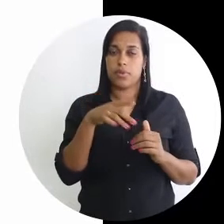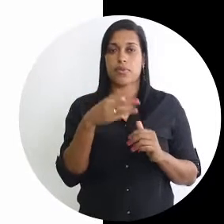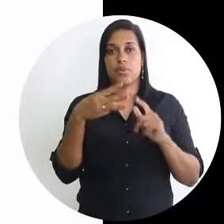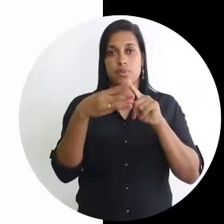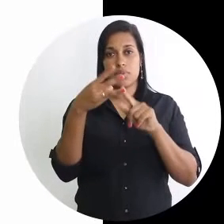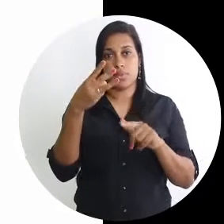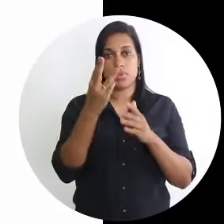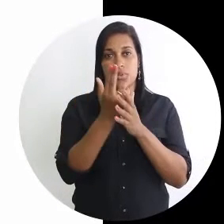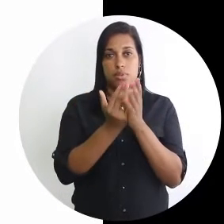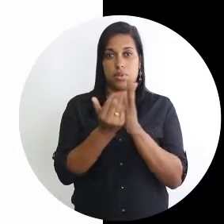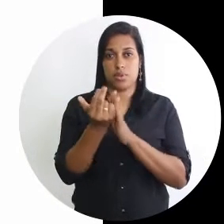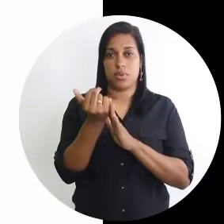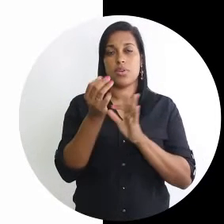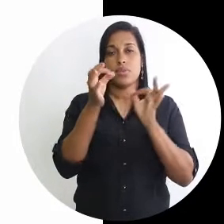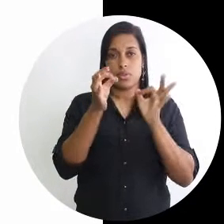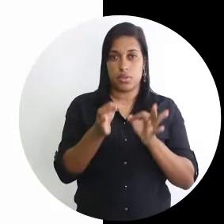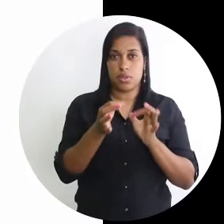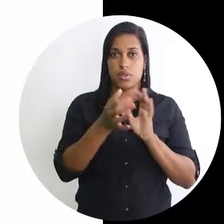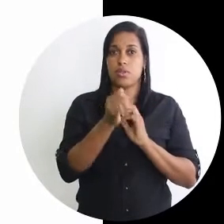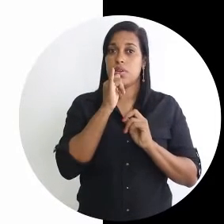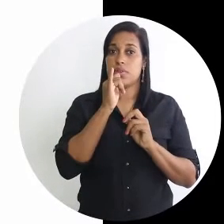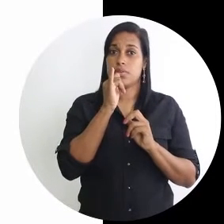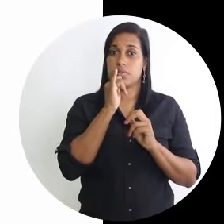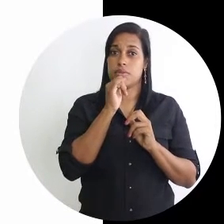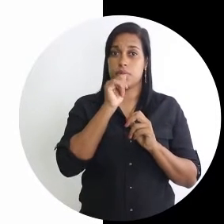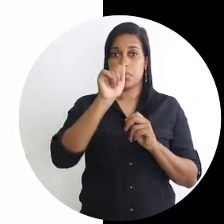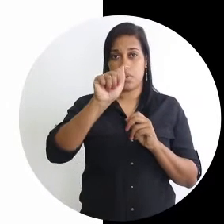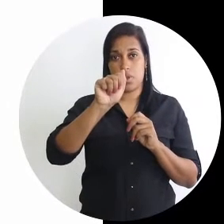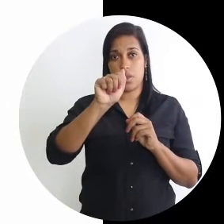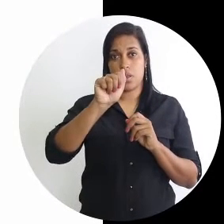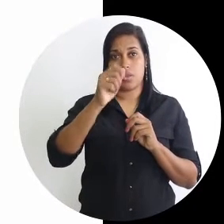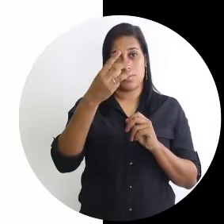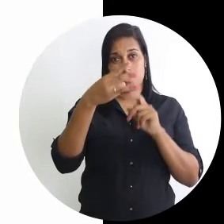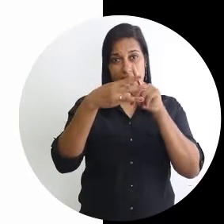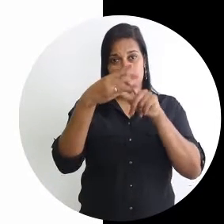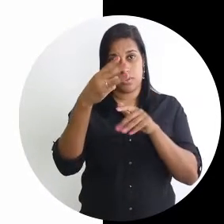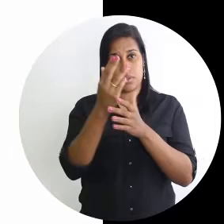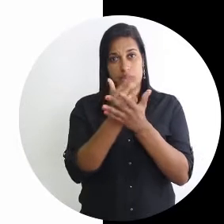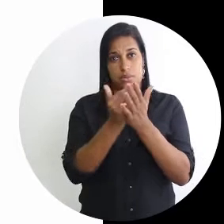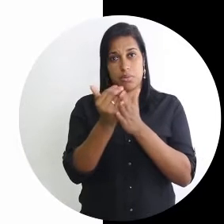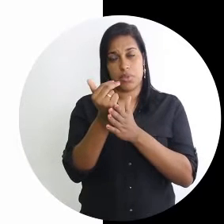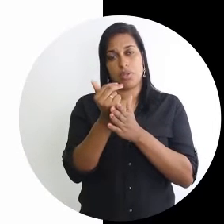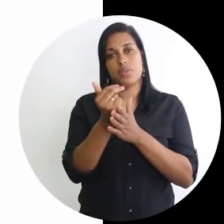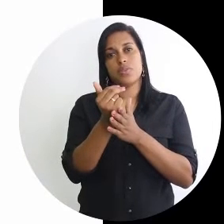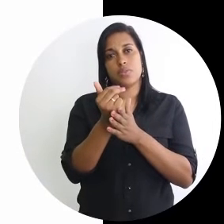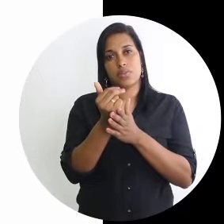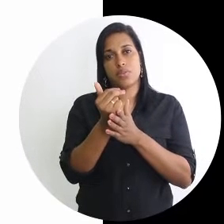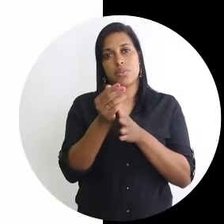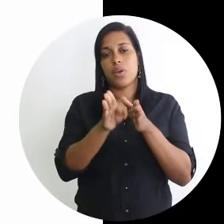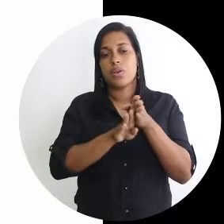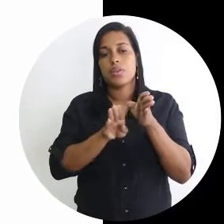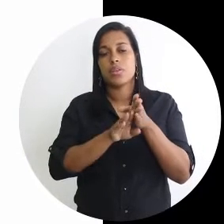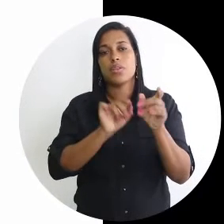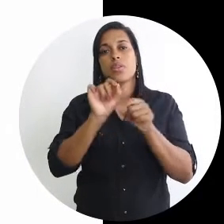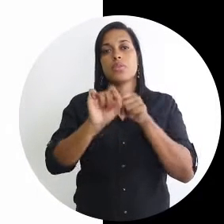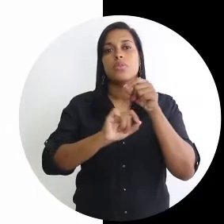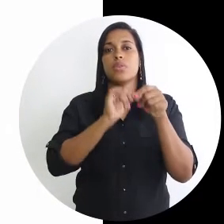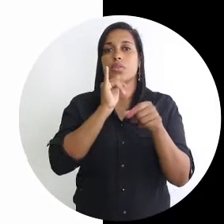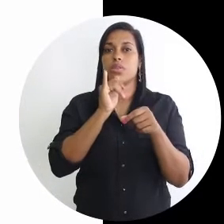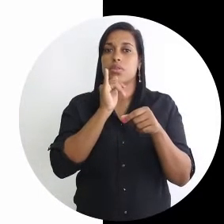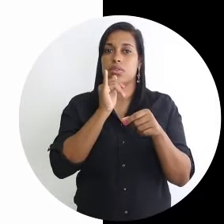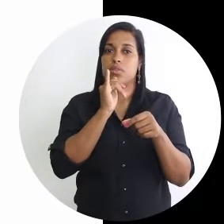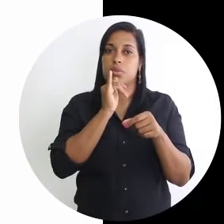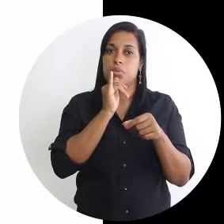com 3 imagens, certo? Nesse exemplo A aqui tem 3 imagens do Android e a orientação nesse exemplo aqui